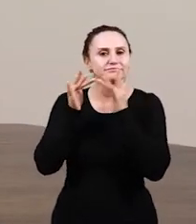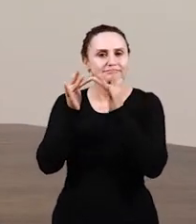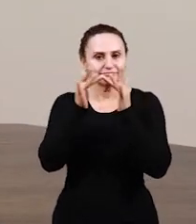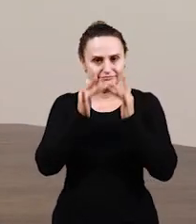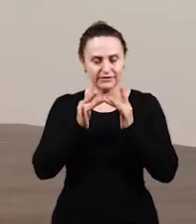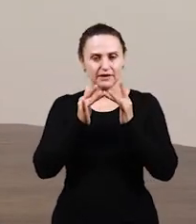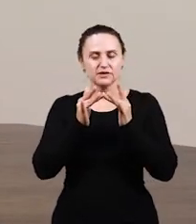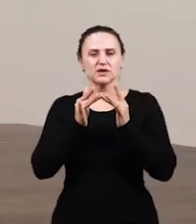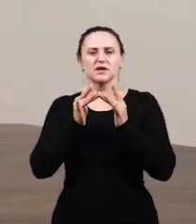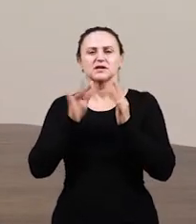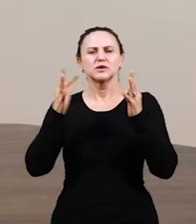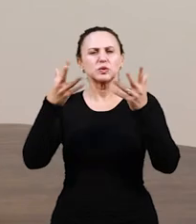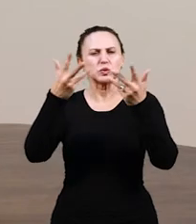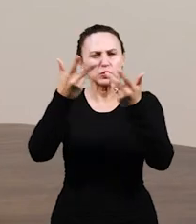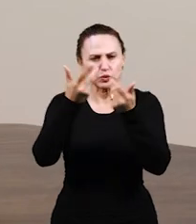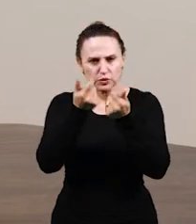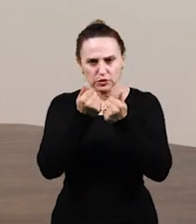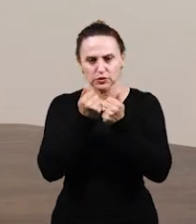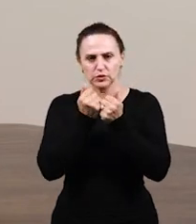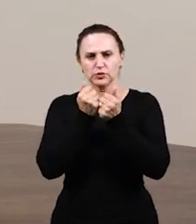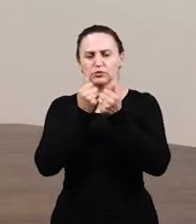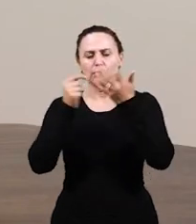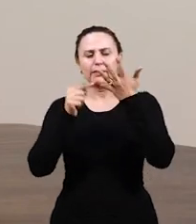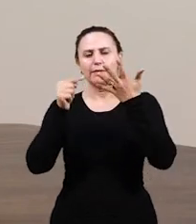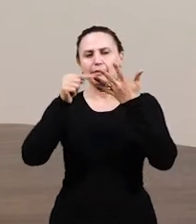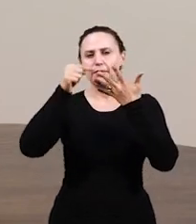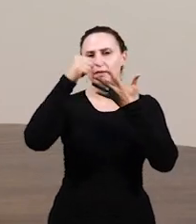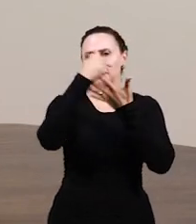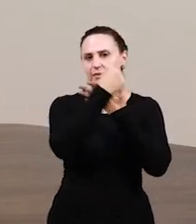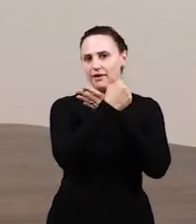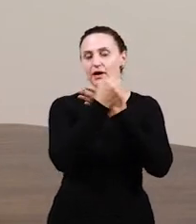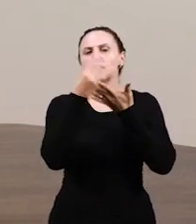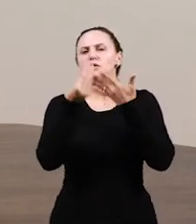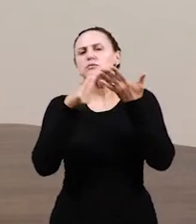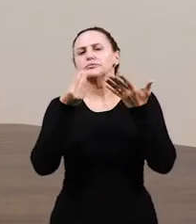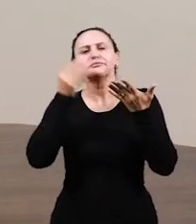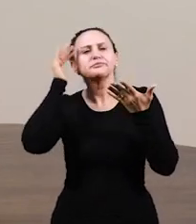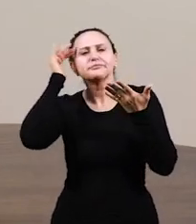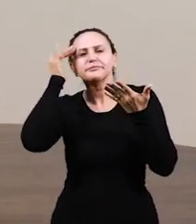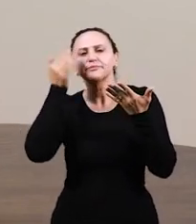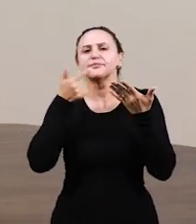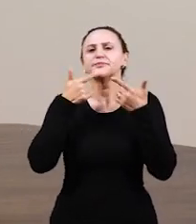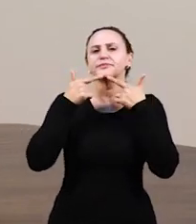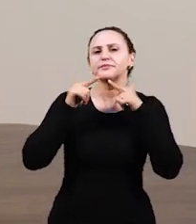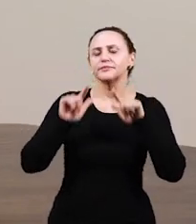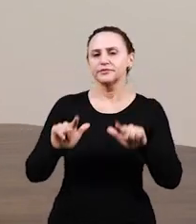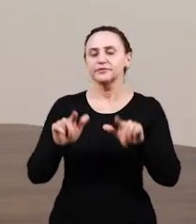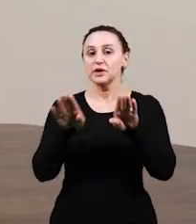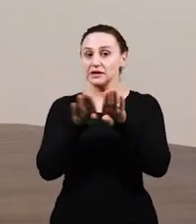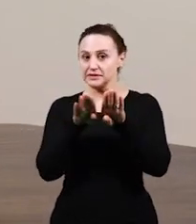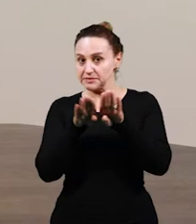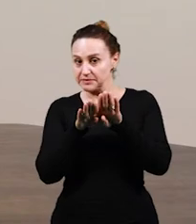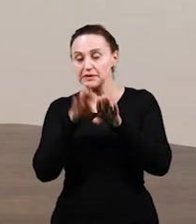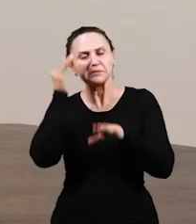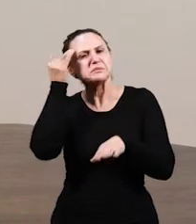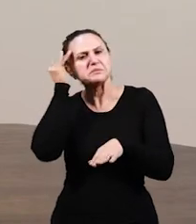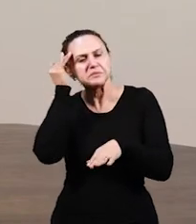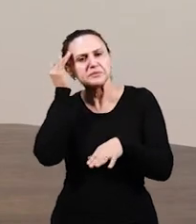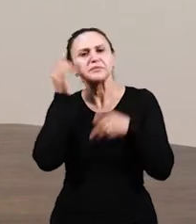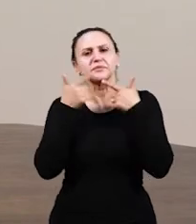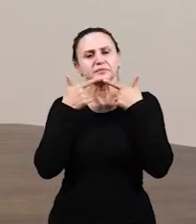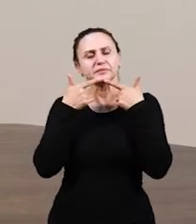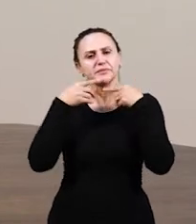os modelos formalista cê funcionalistas observando como cada um deles entende a língua é linguagem e eu trancei